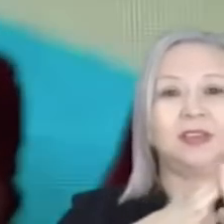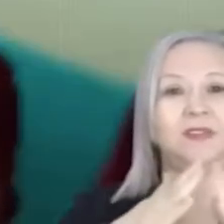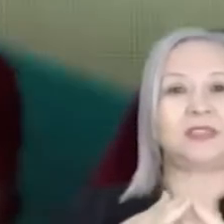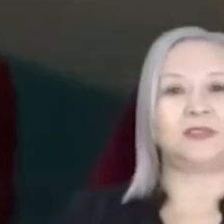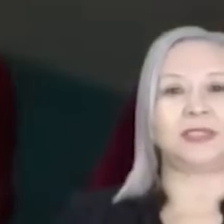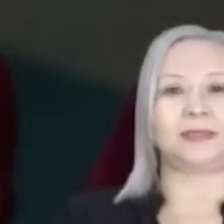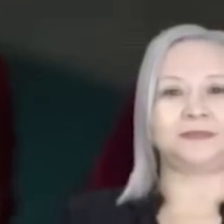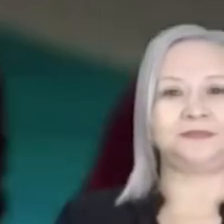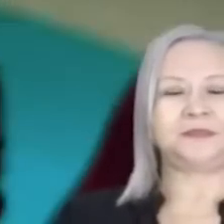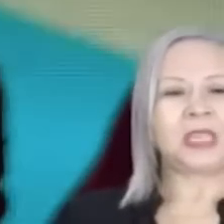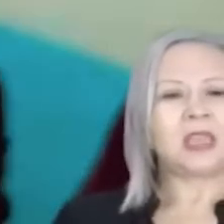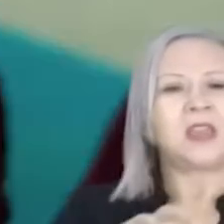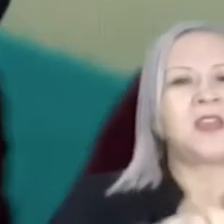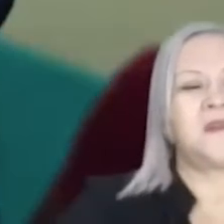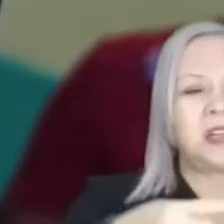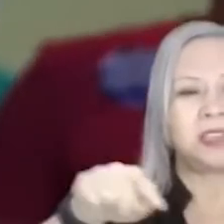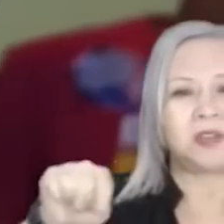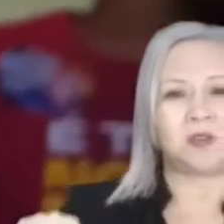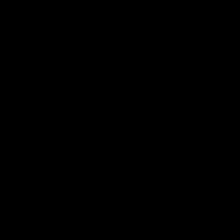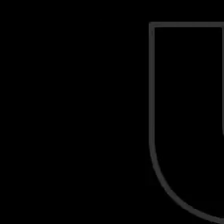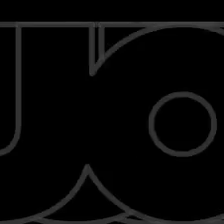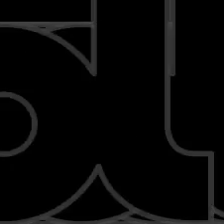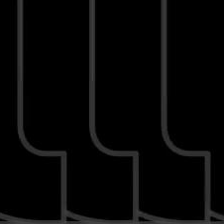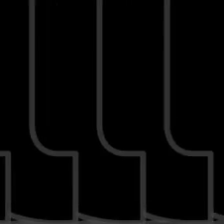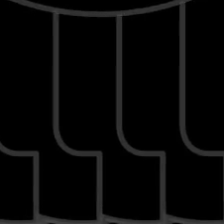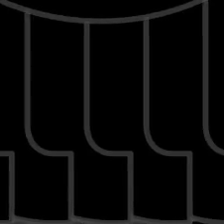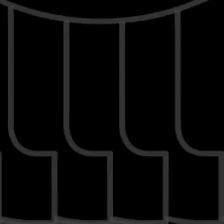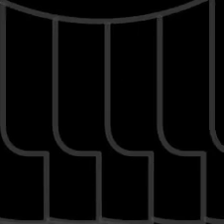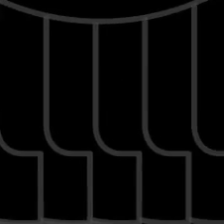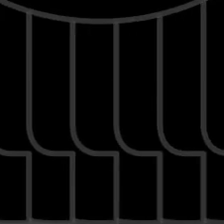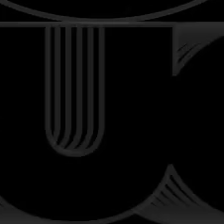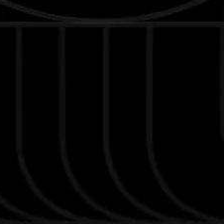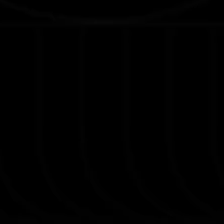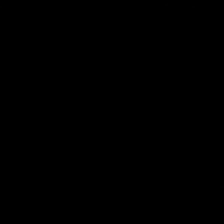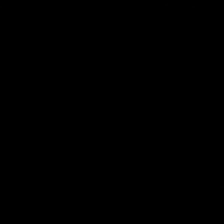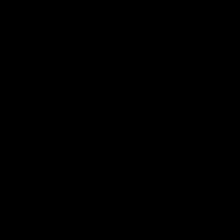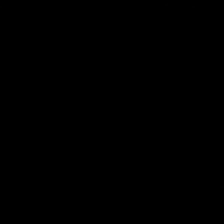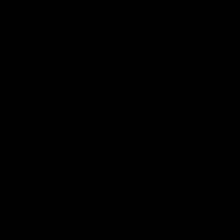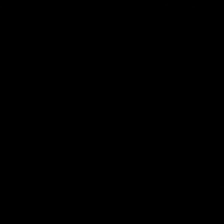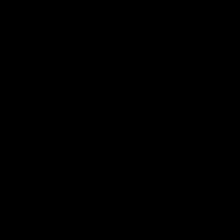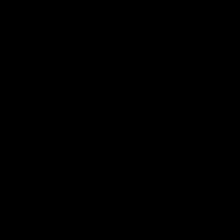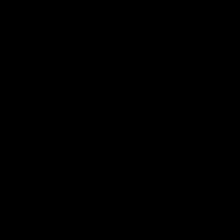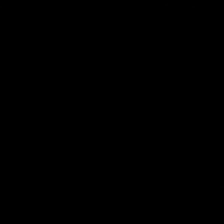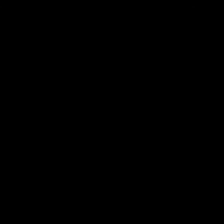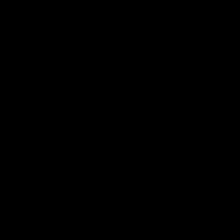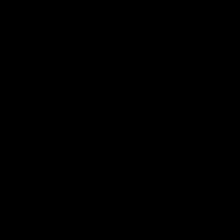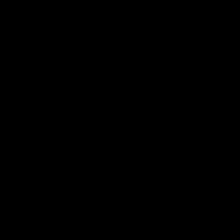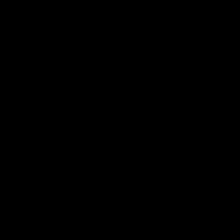e matou o cidadão. Uau.